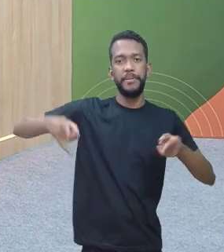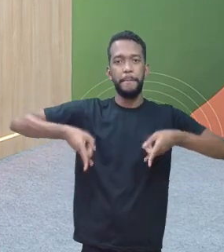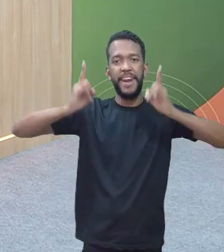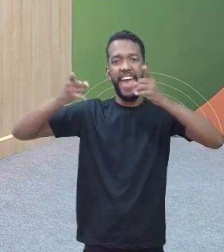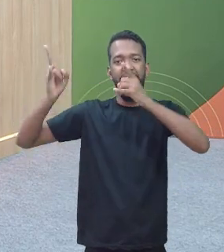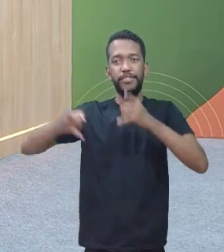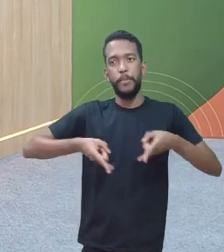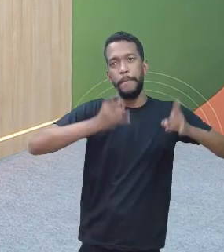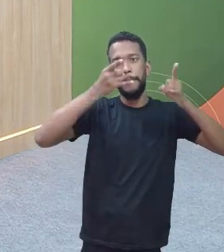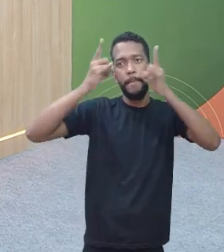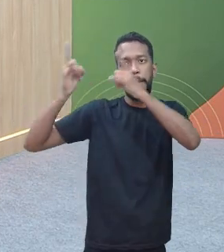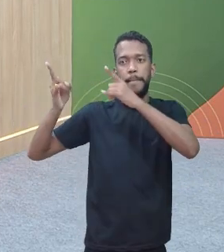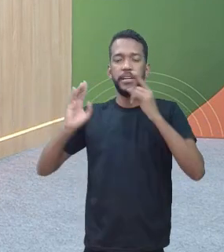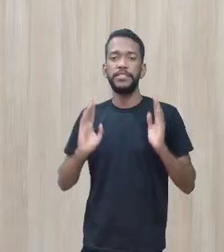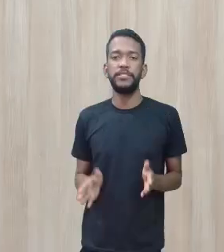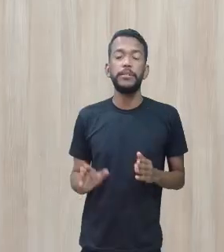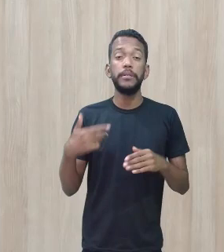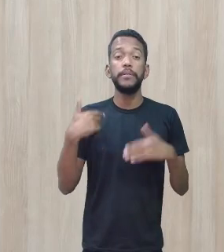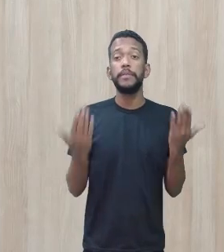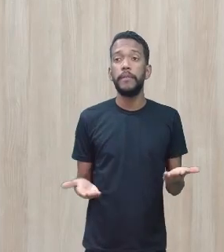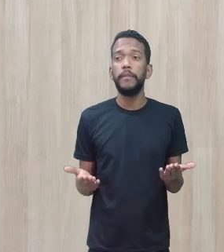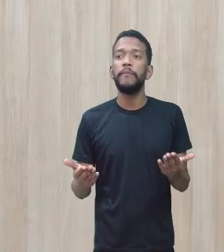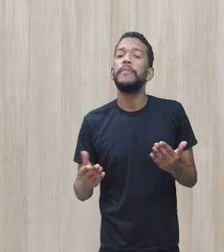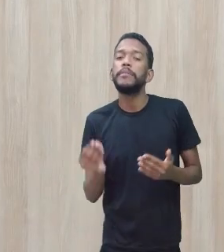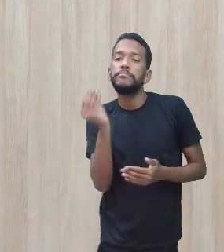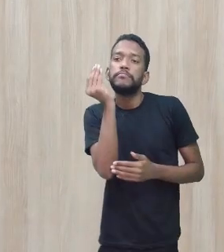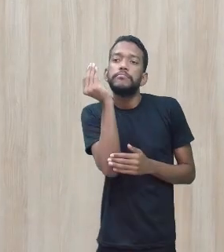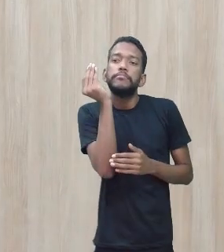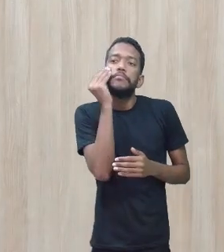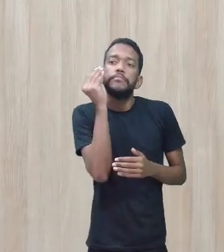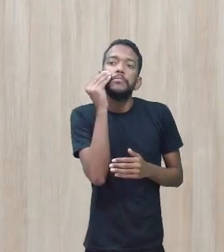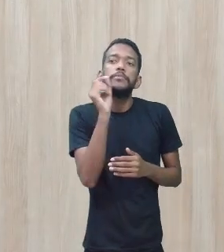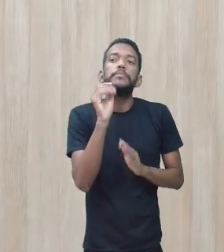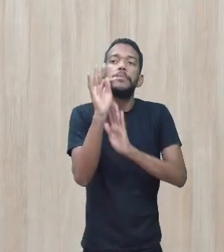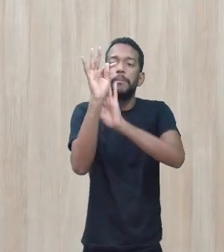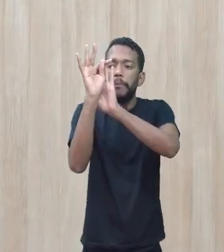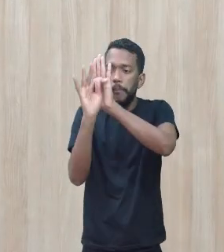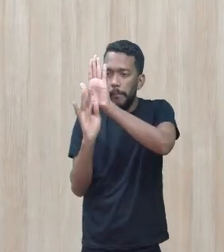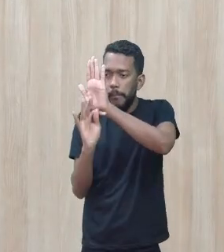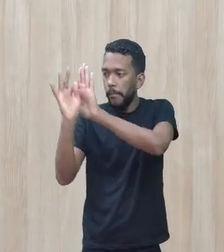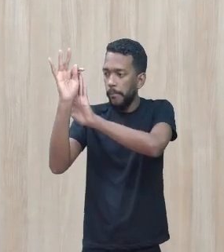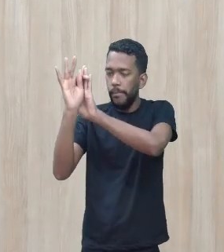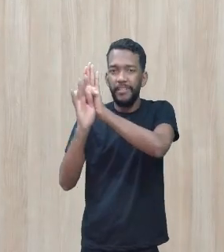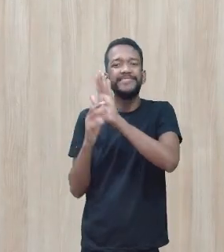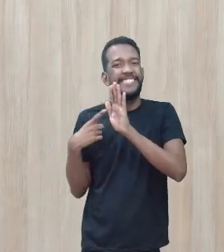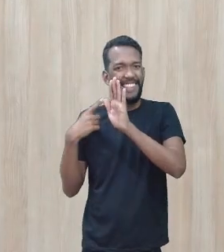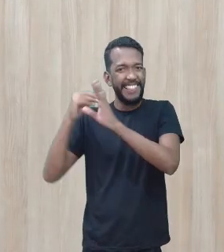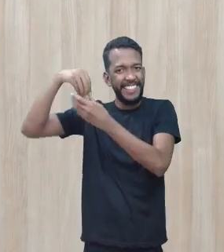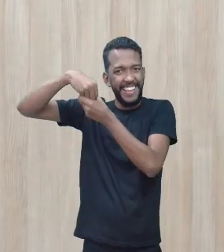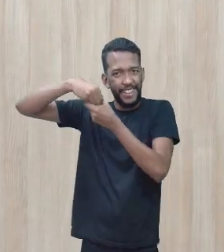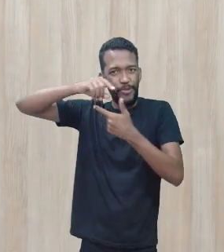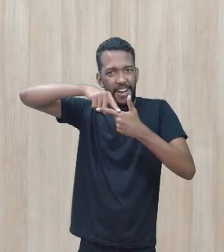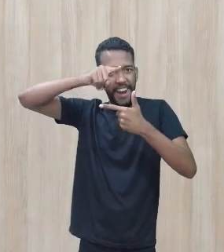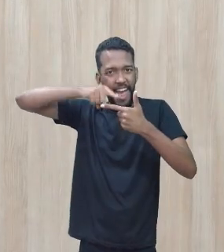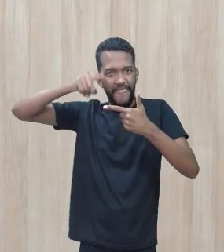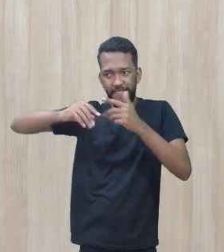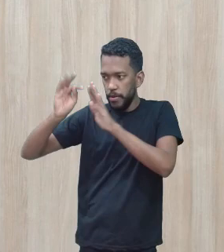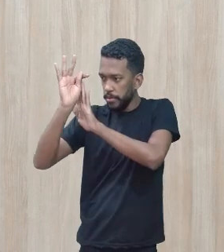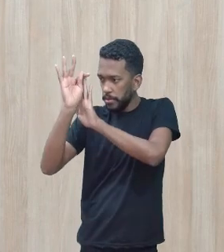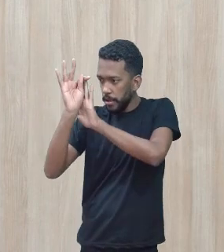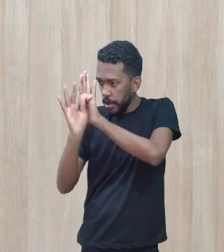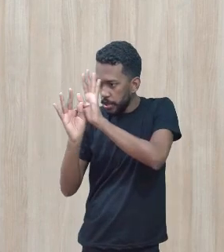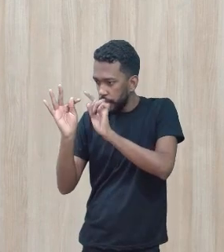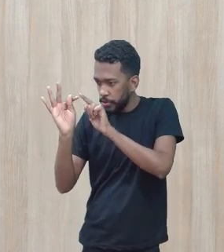aqui atrás. Então, a ideia é juntar o texto que a gente tem nesse gráfico com as